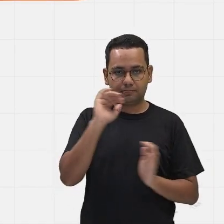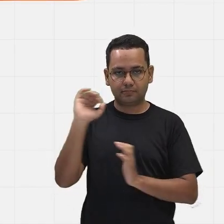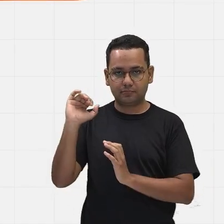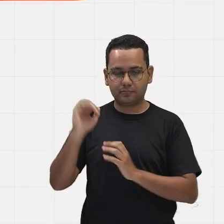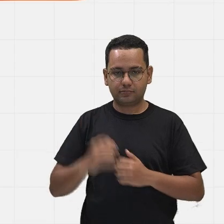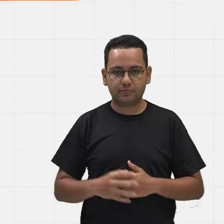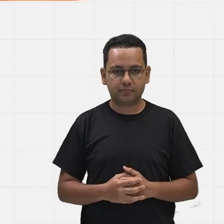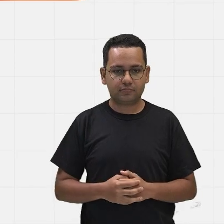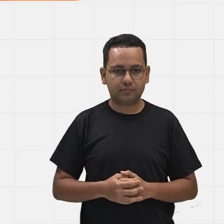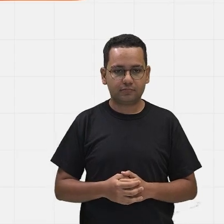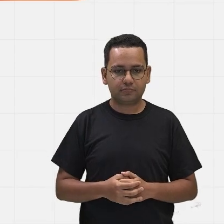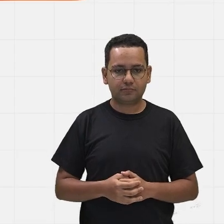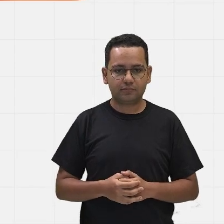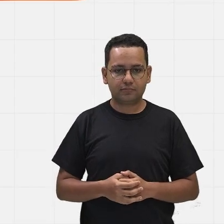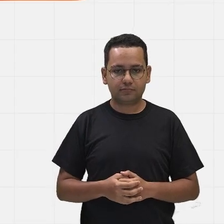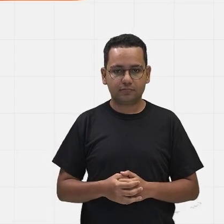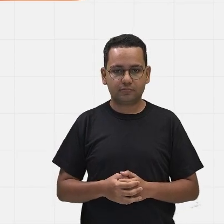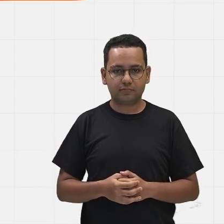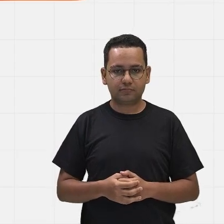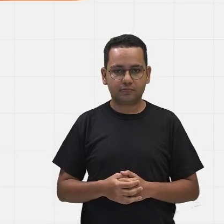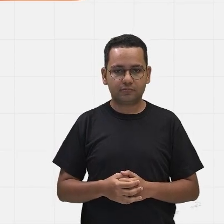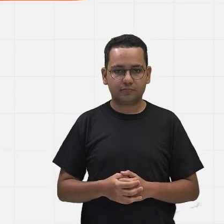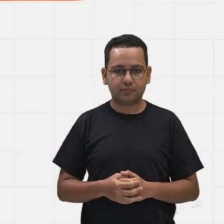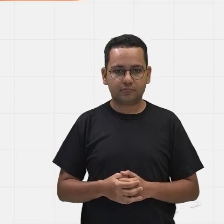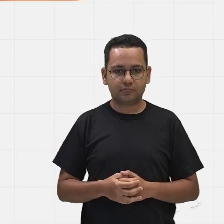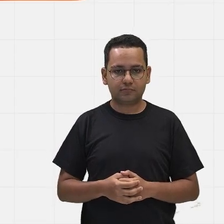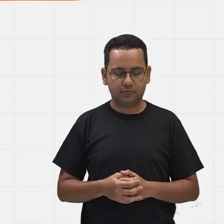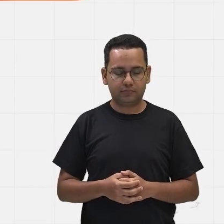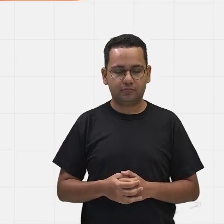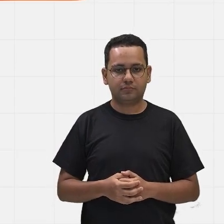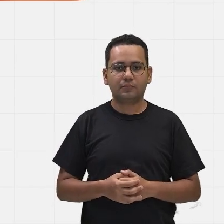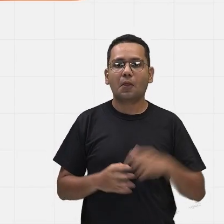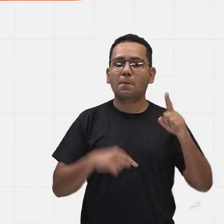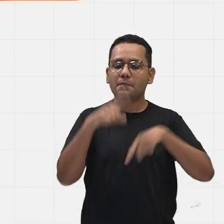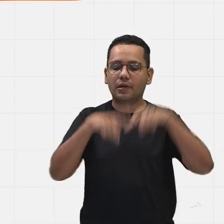Dispositivos utilizados para interligar os equipamentos à rede elétrica.